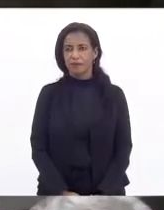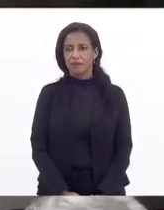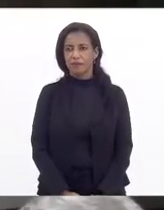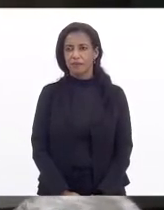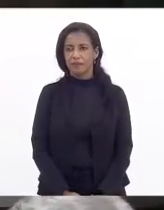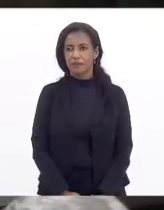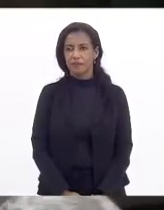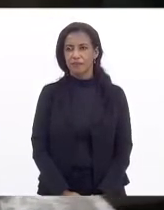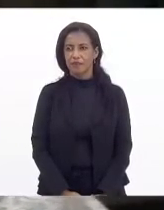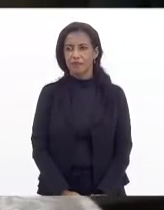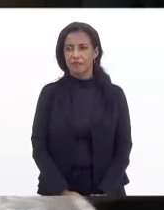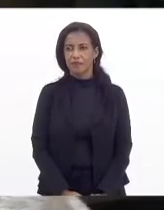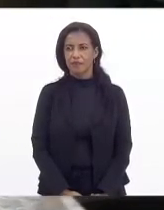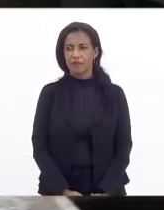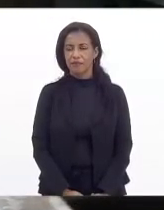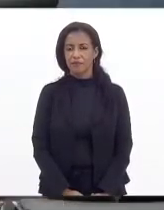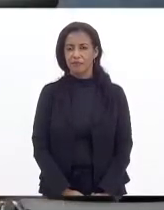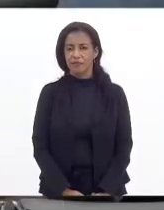Carlos Bink,